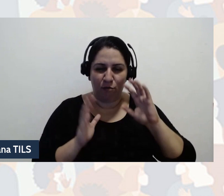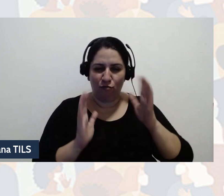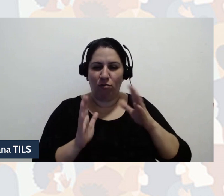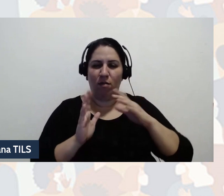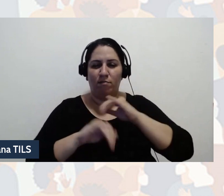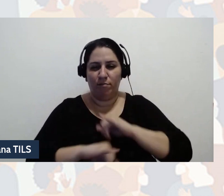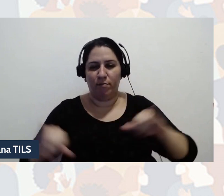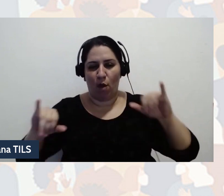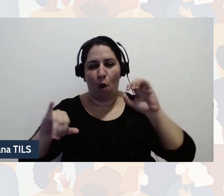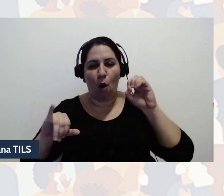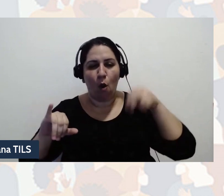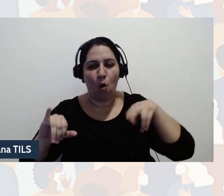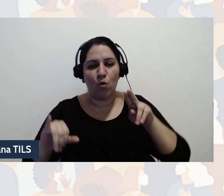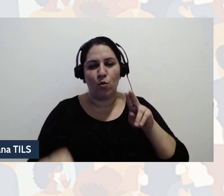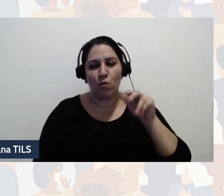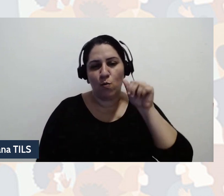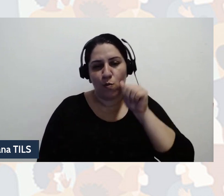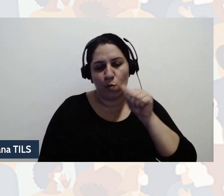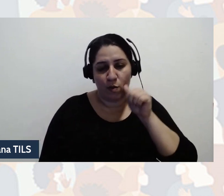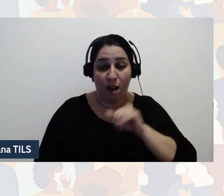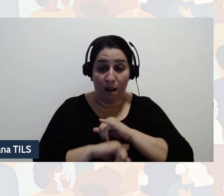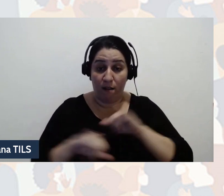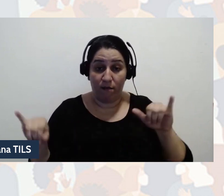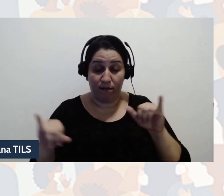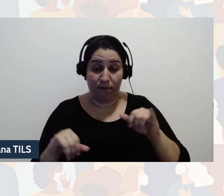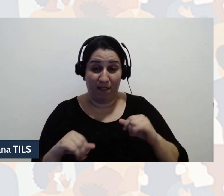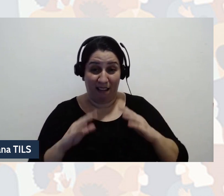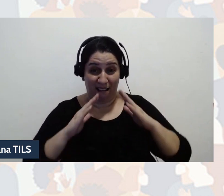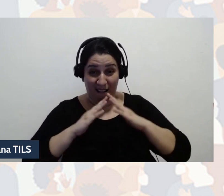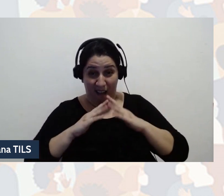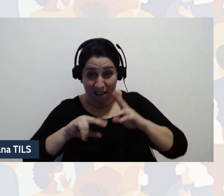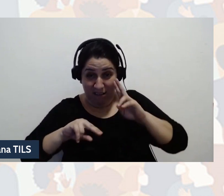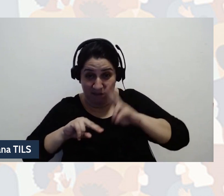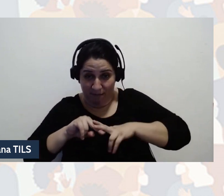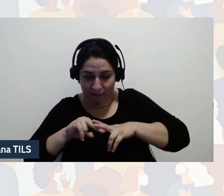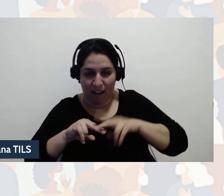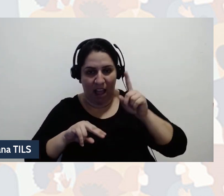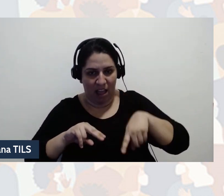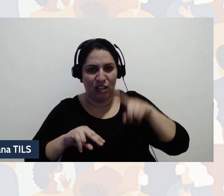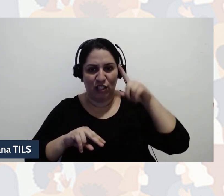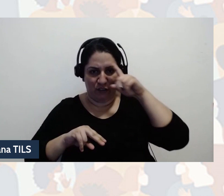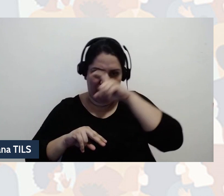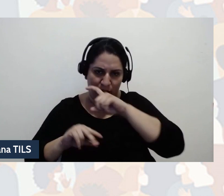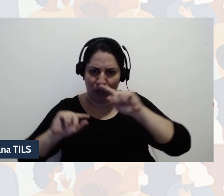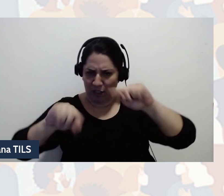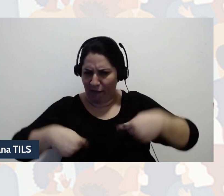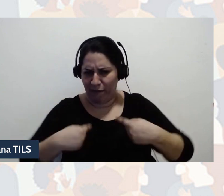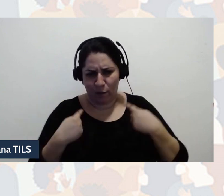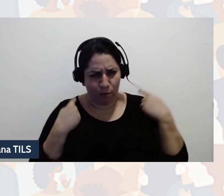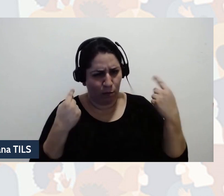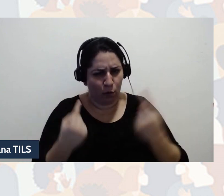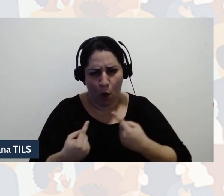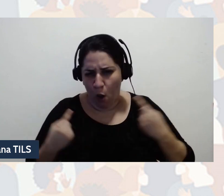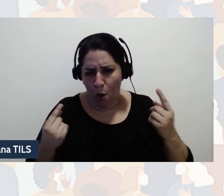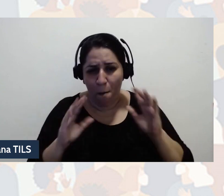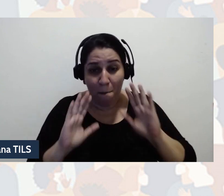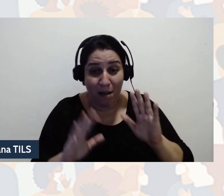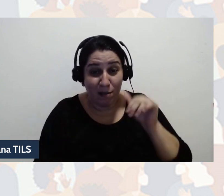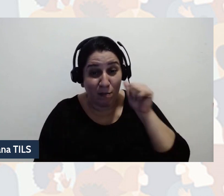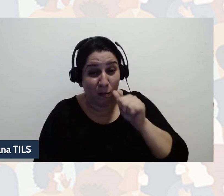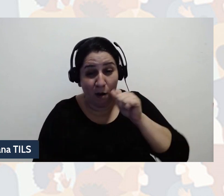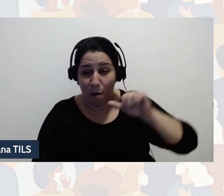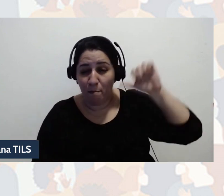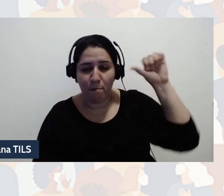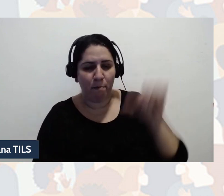Mulheres, enfrentar uma quarentena é um desafio para todos, mas para mulheres em situação de vulnerabilidade pode ser